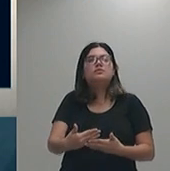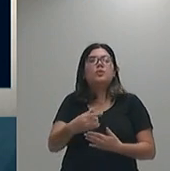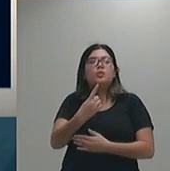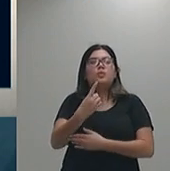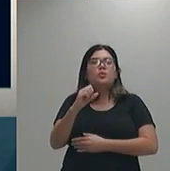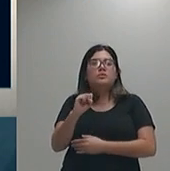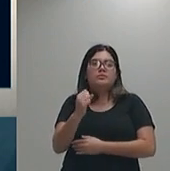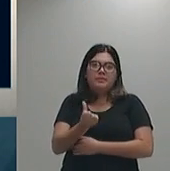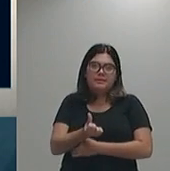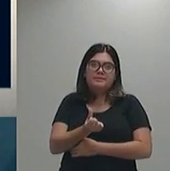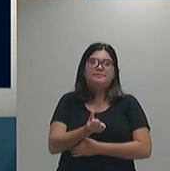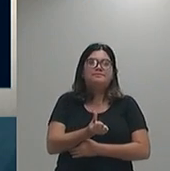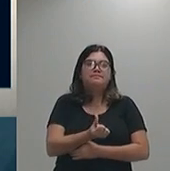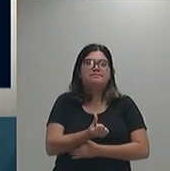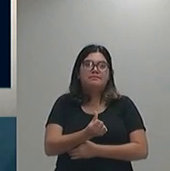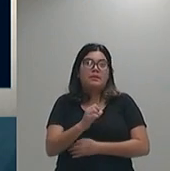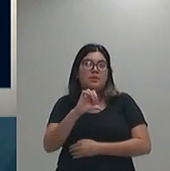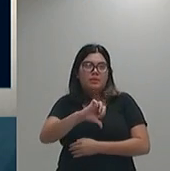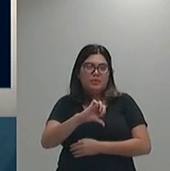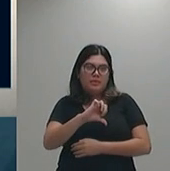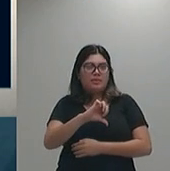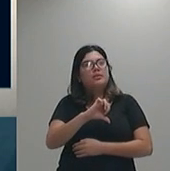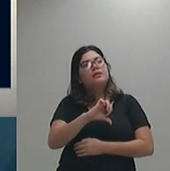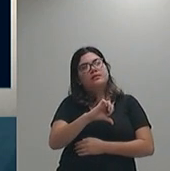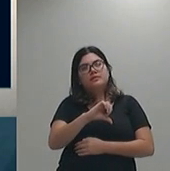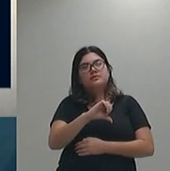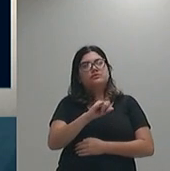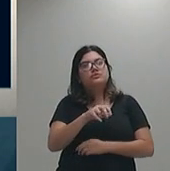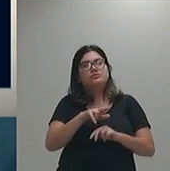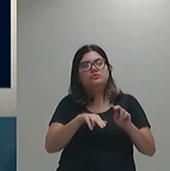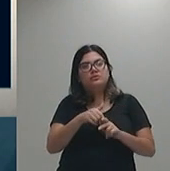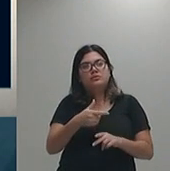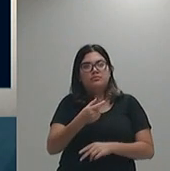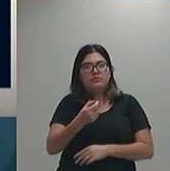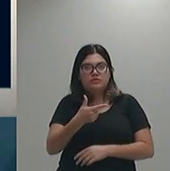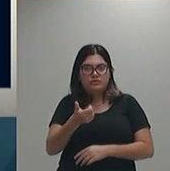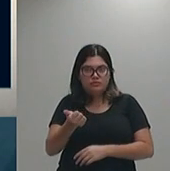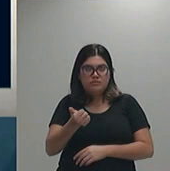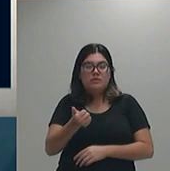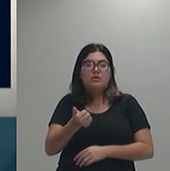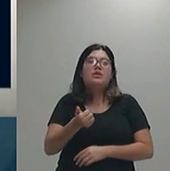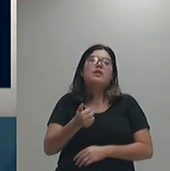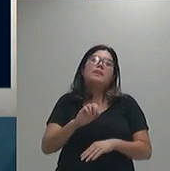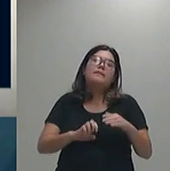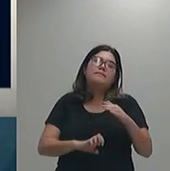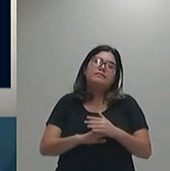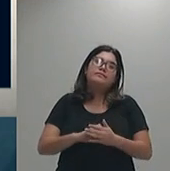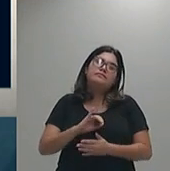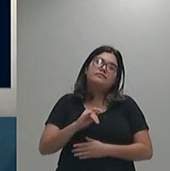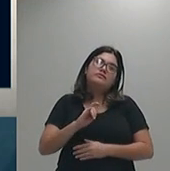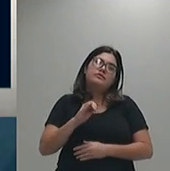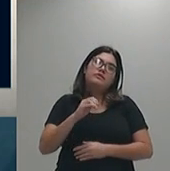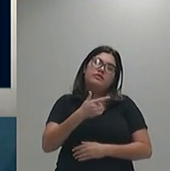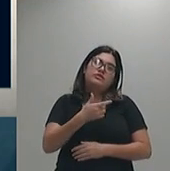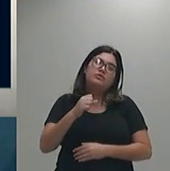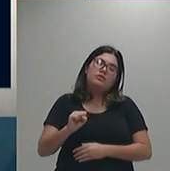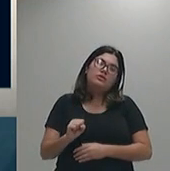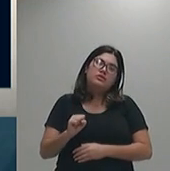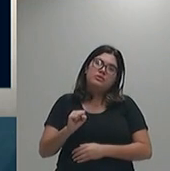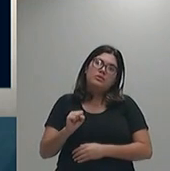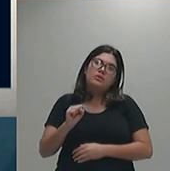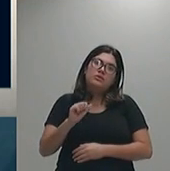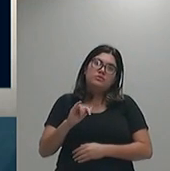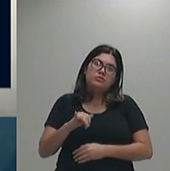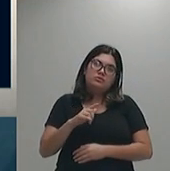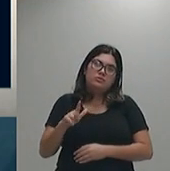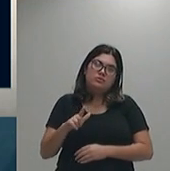e nove do seis de 2021 a companhia já tem em 28 dos at2021 requereu no bojo